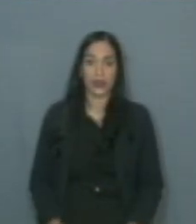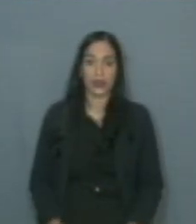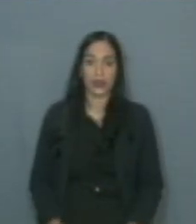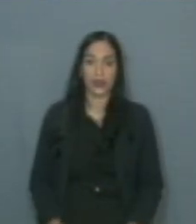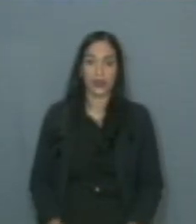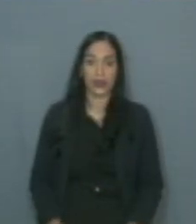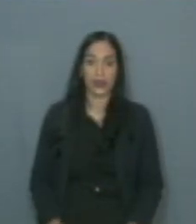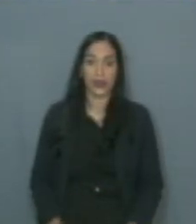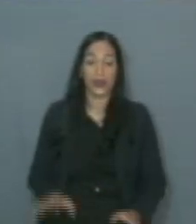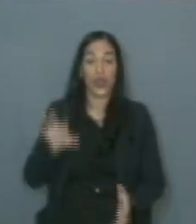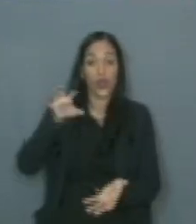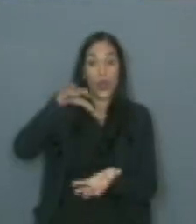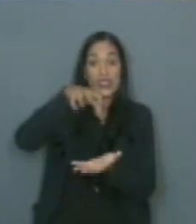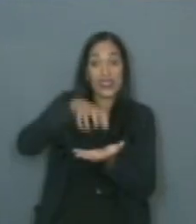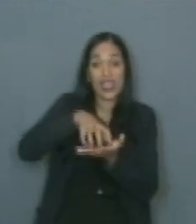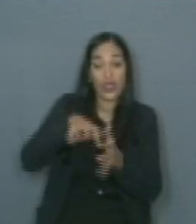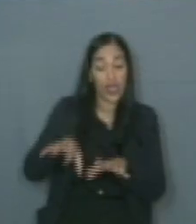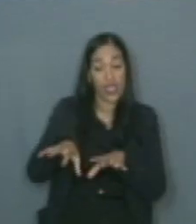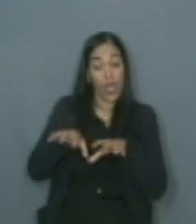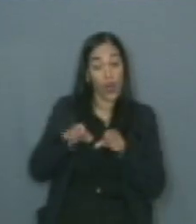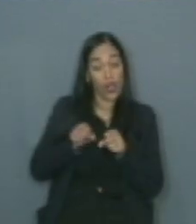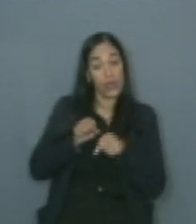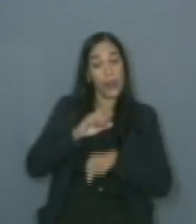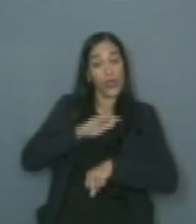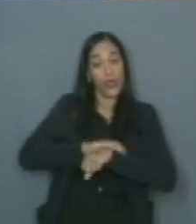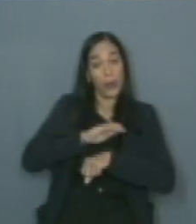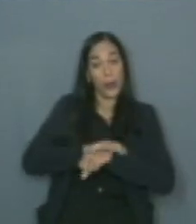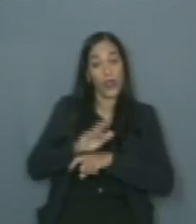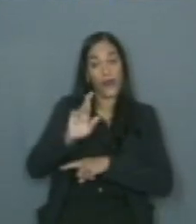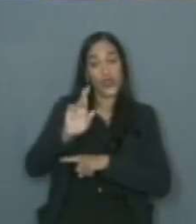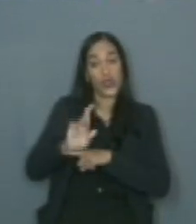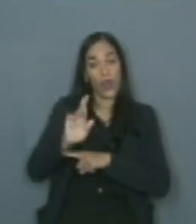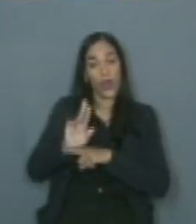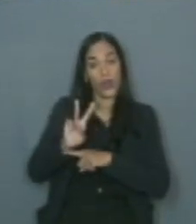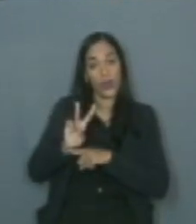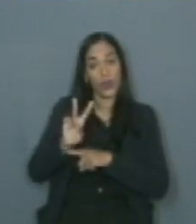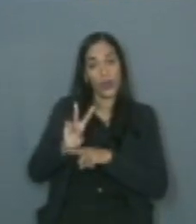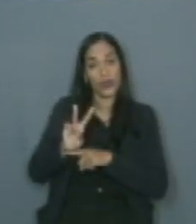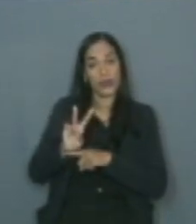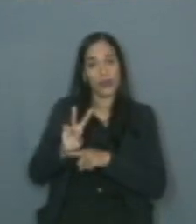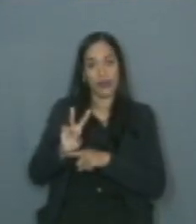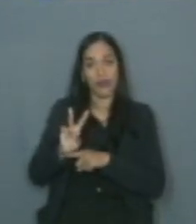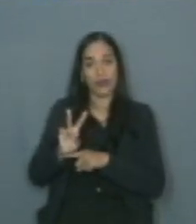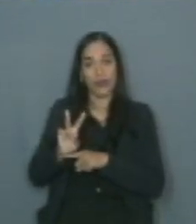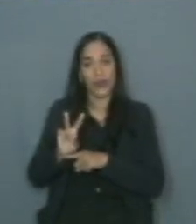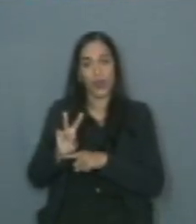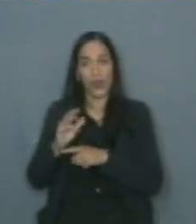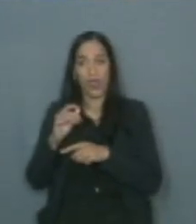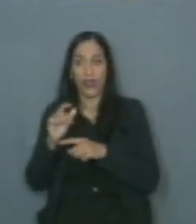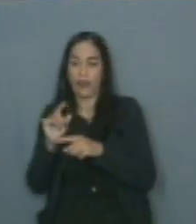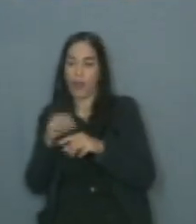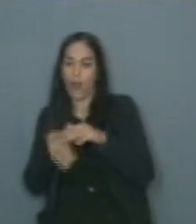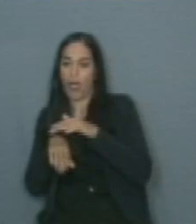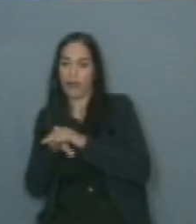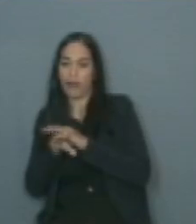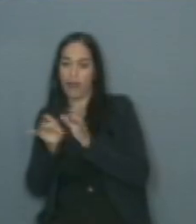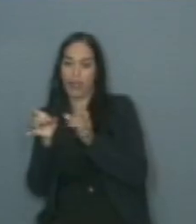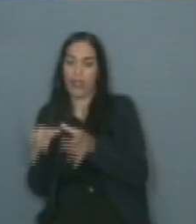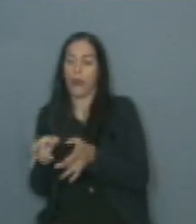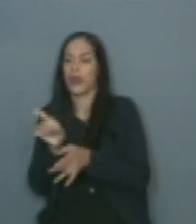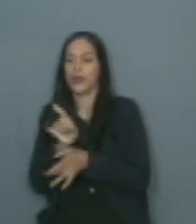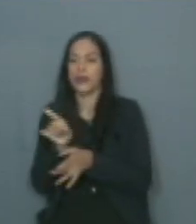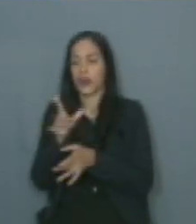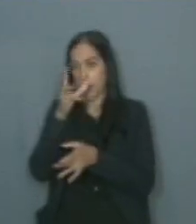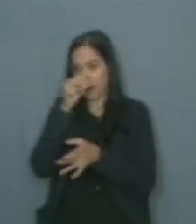Diga-se de passagem, no centro de acolhimento temporário. Não era no depósito da prefeitura almoxerifado. Era um centro